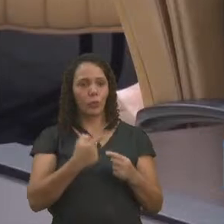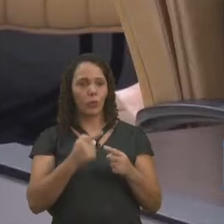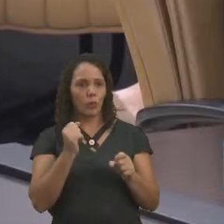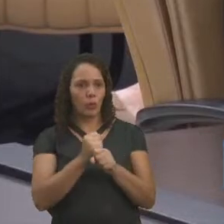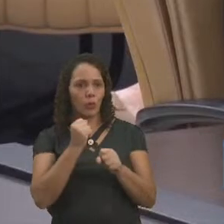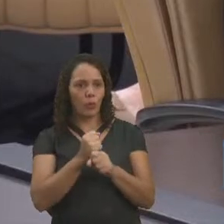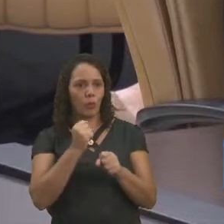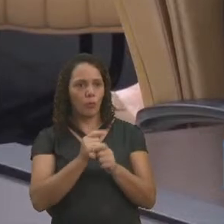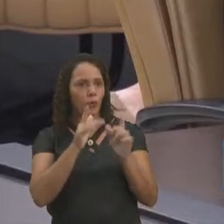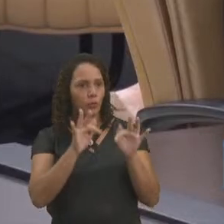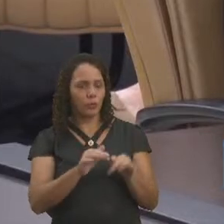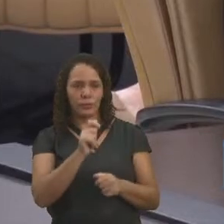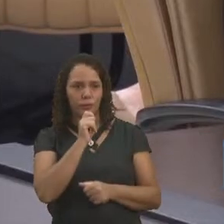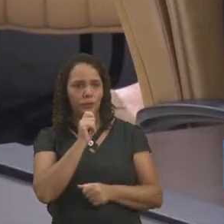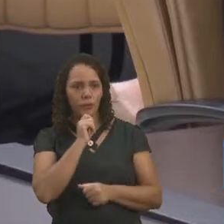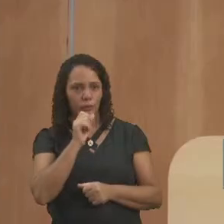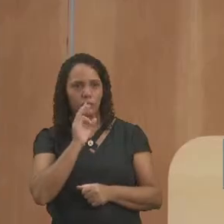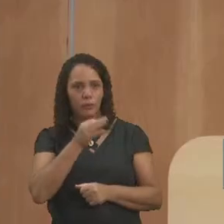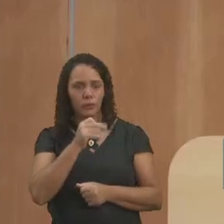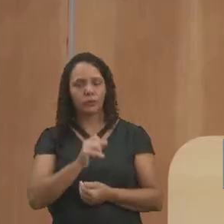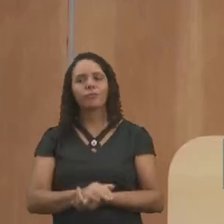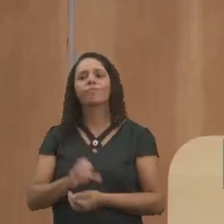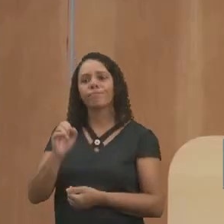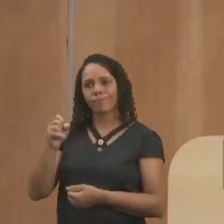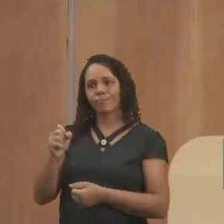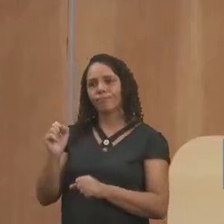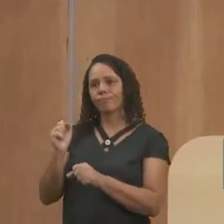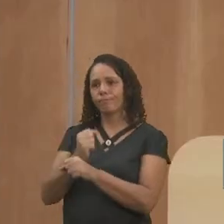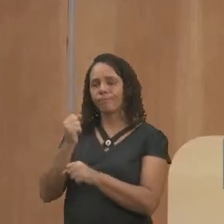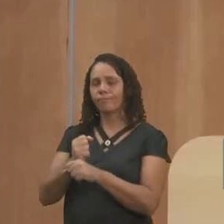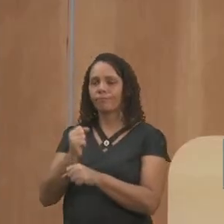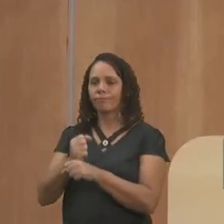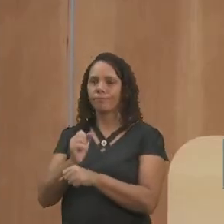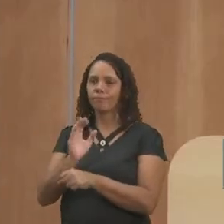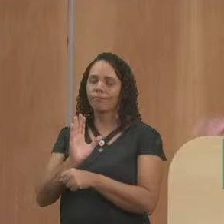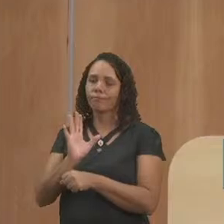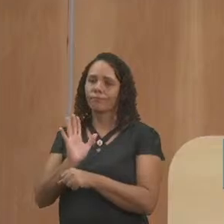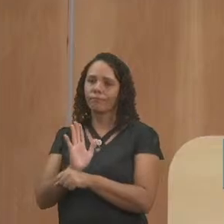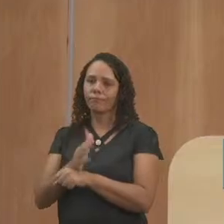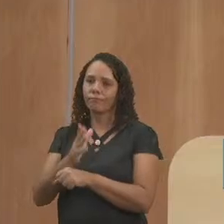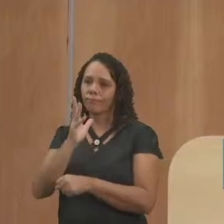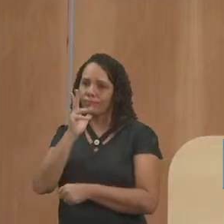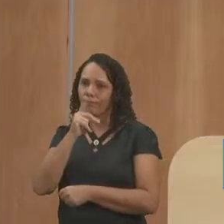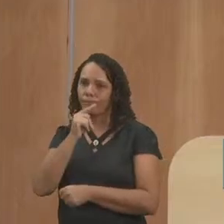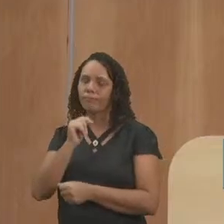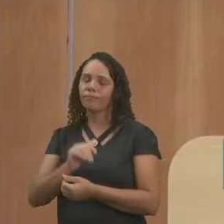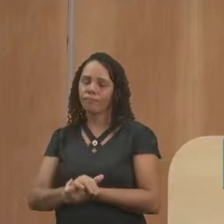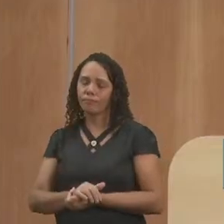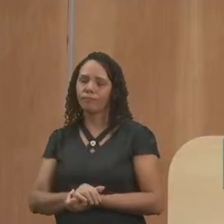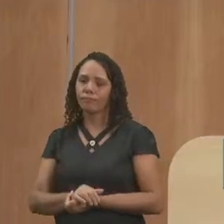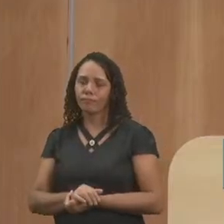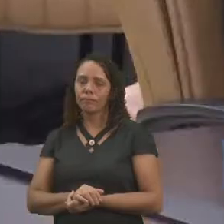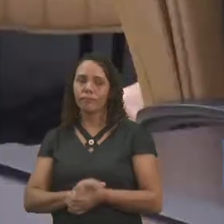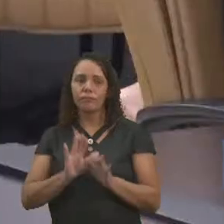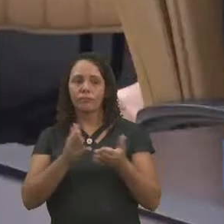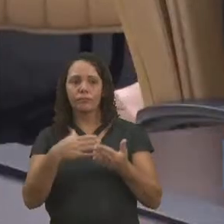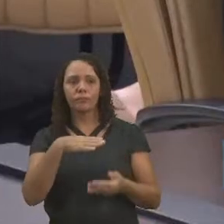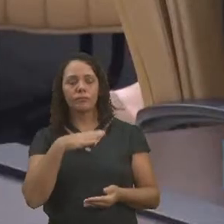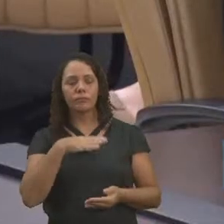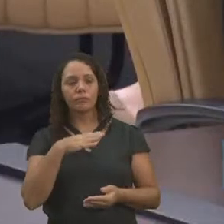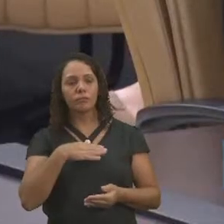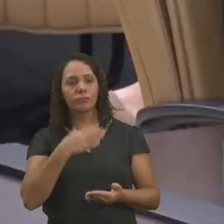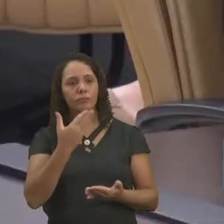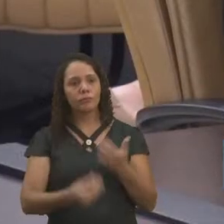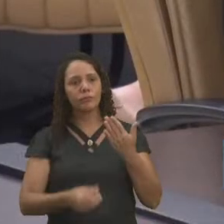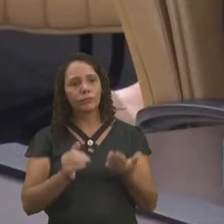foram concluídas, como você já respondeu, certo? Correto, atraso nas obras. Hoje é a única linha de crédito nossa. Então, Jacareí deixou de arrecadar